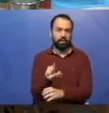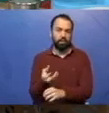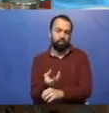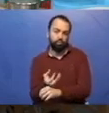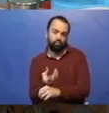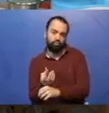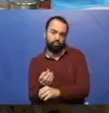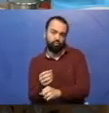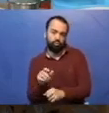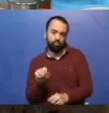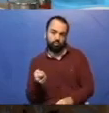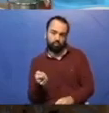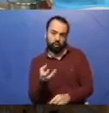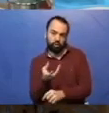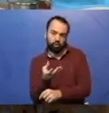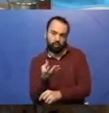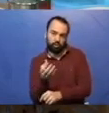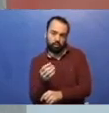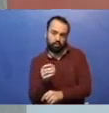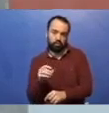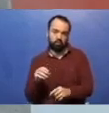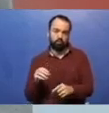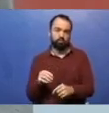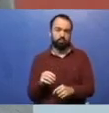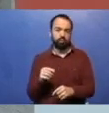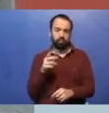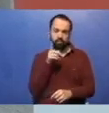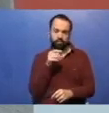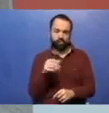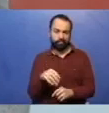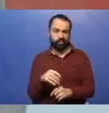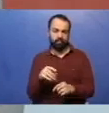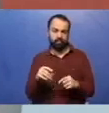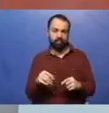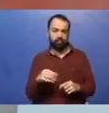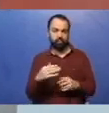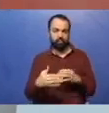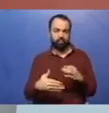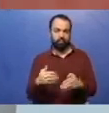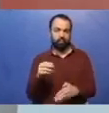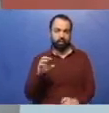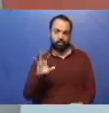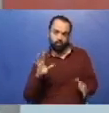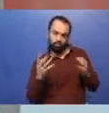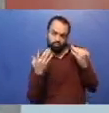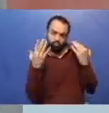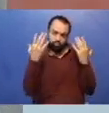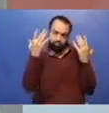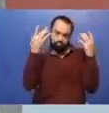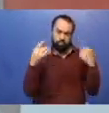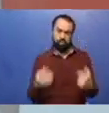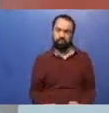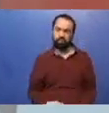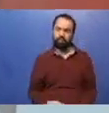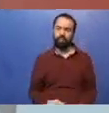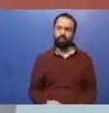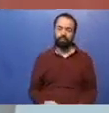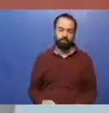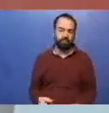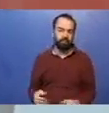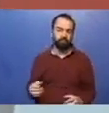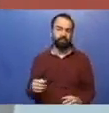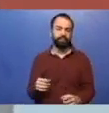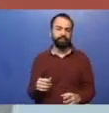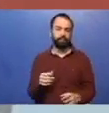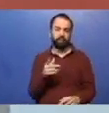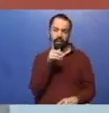passa para esse estado aqui, ó, de vaporização. Então, a água no estado gasoso,